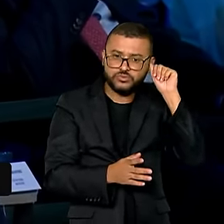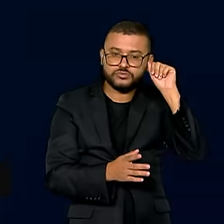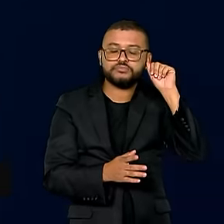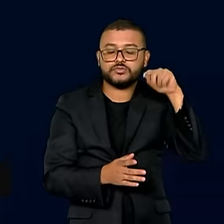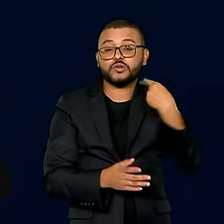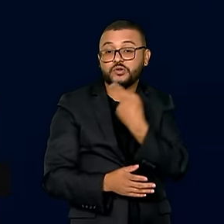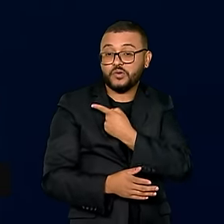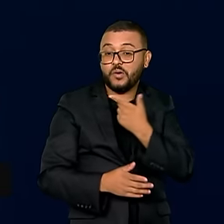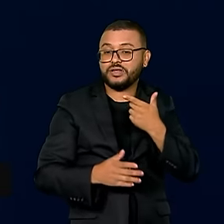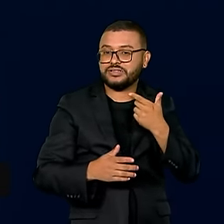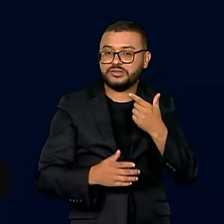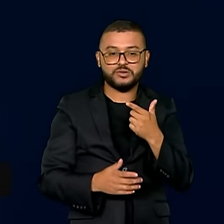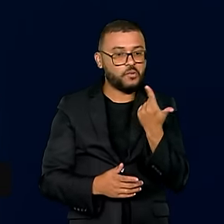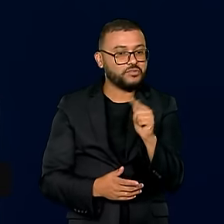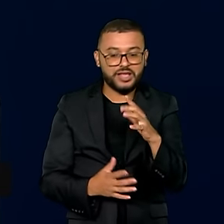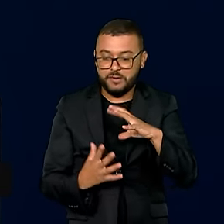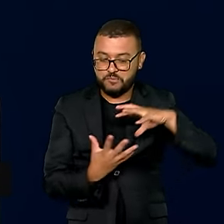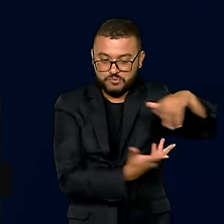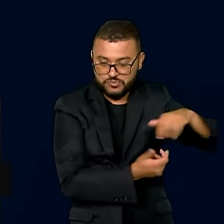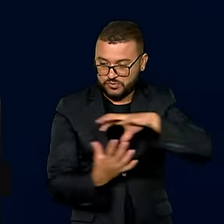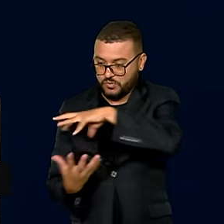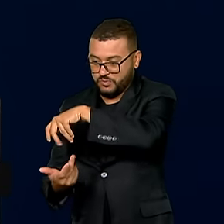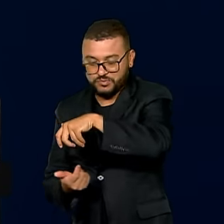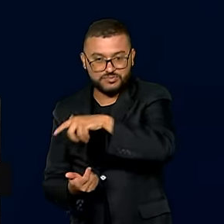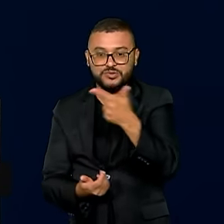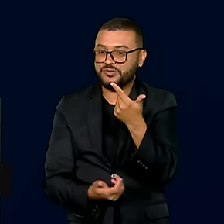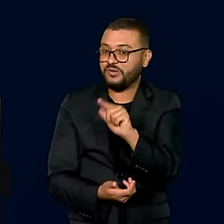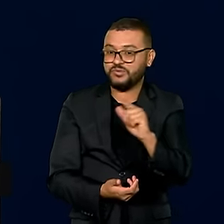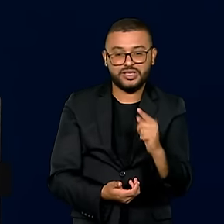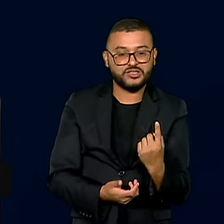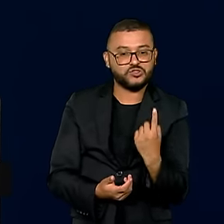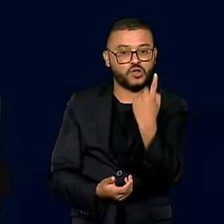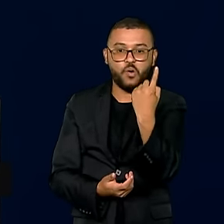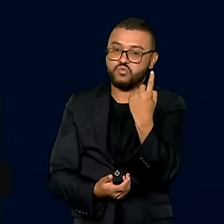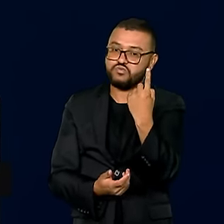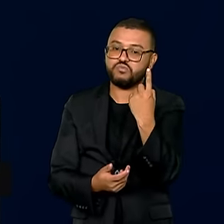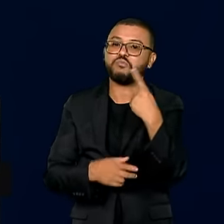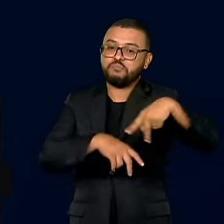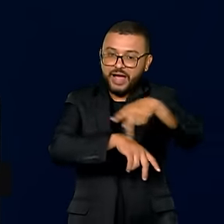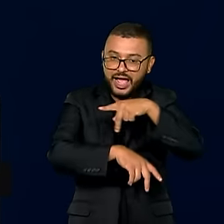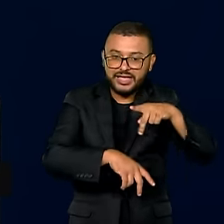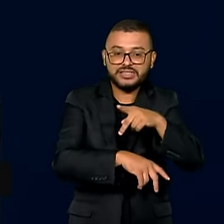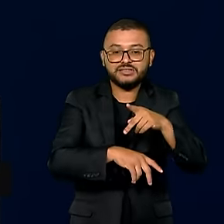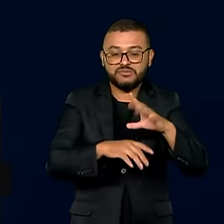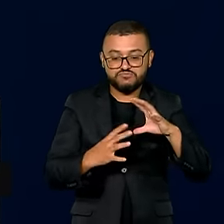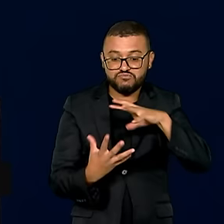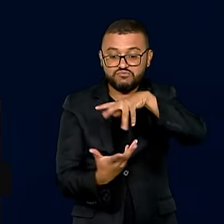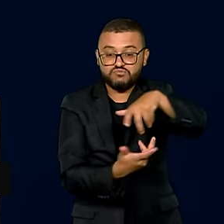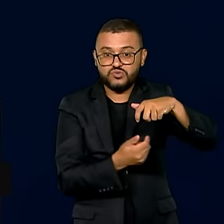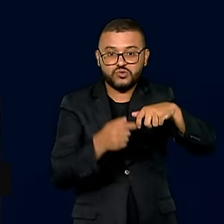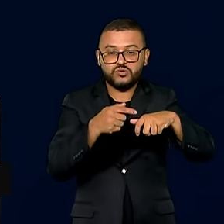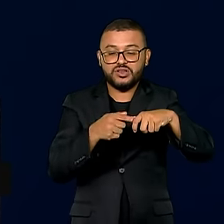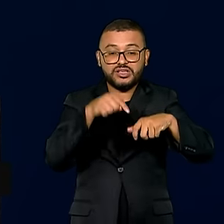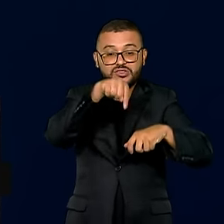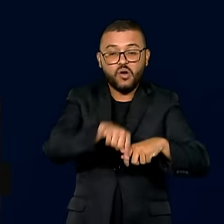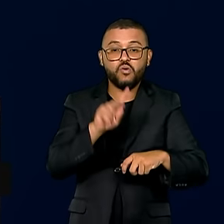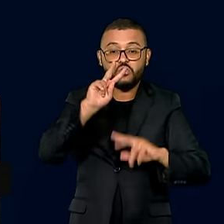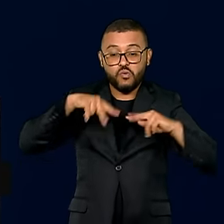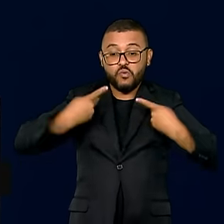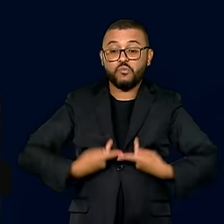Não existe dois planetas Terra. Somos uma única espécie chamada